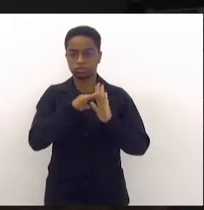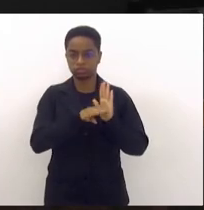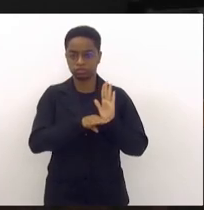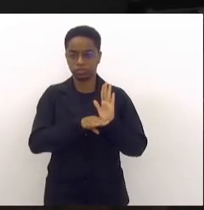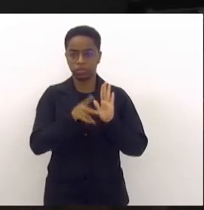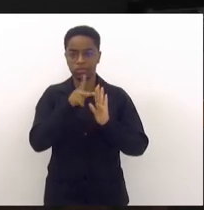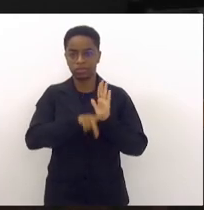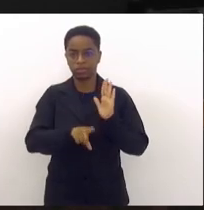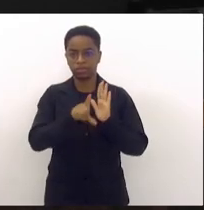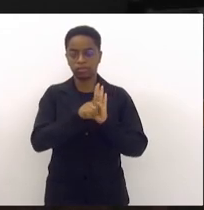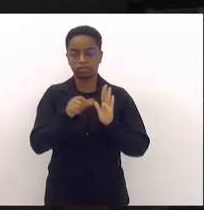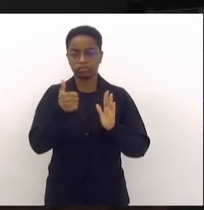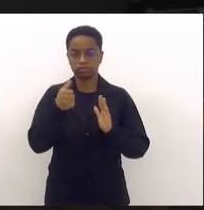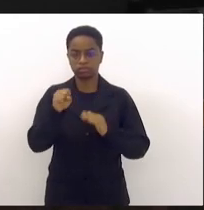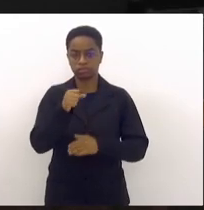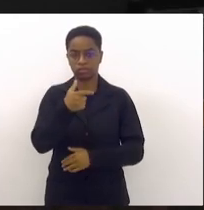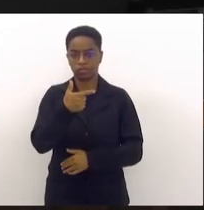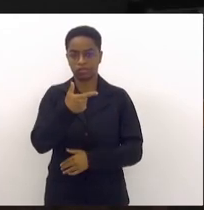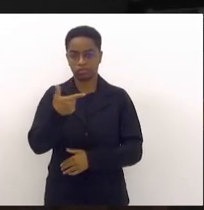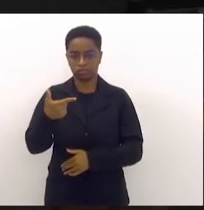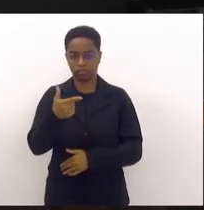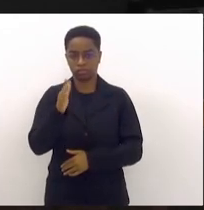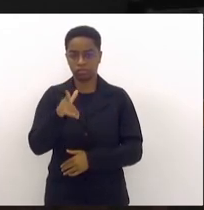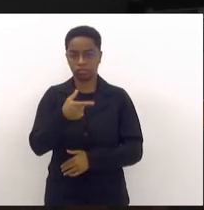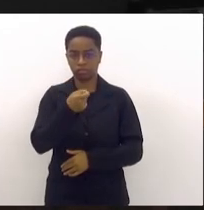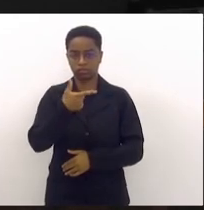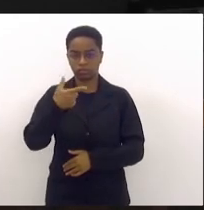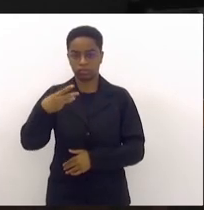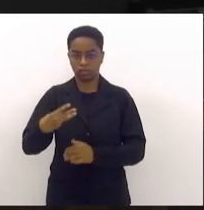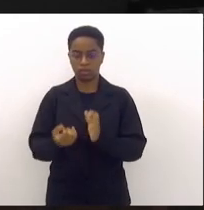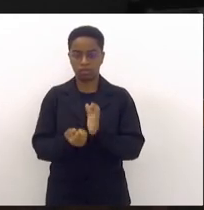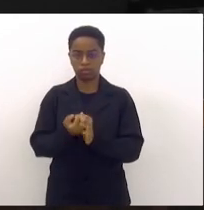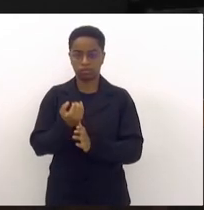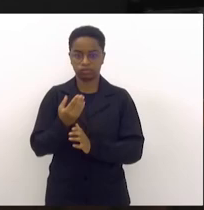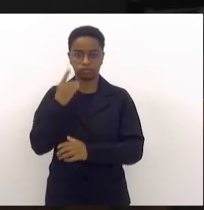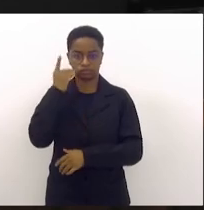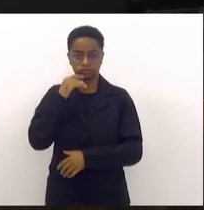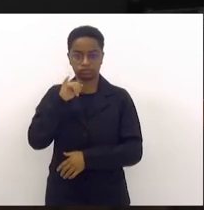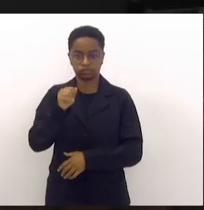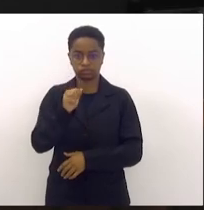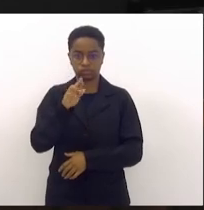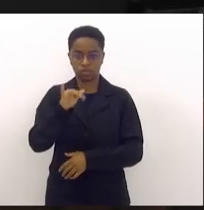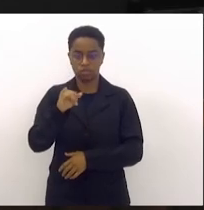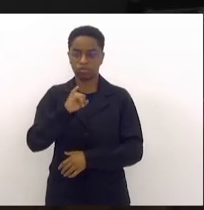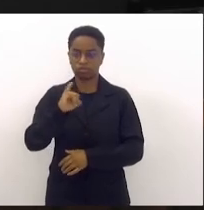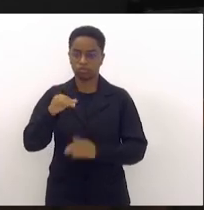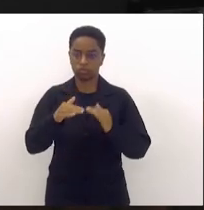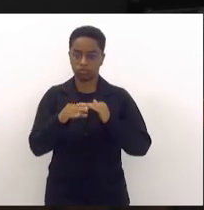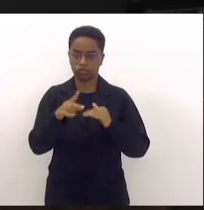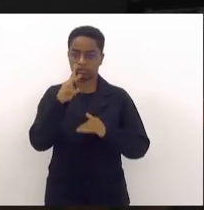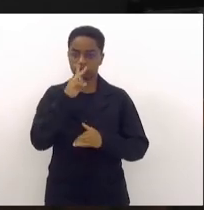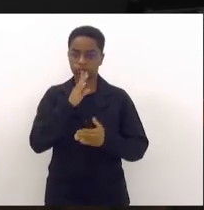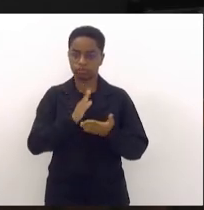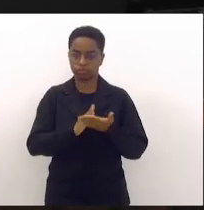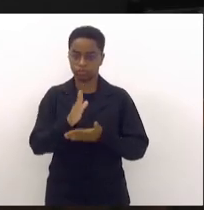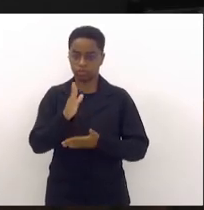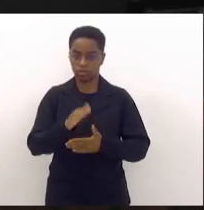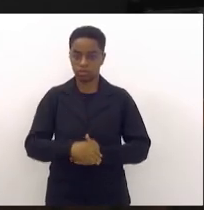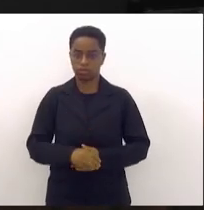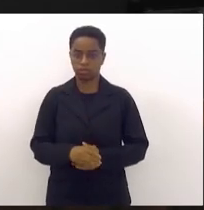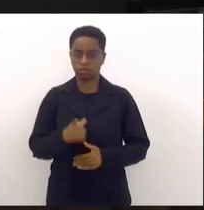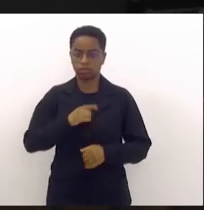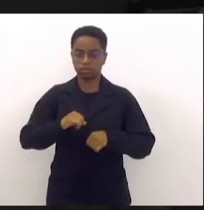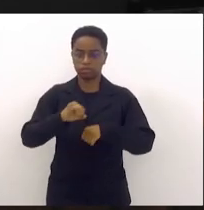do projeto 1822/23 do deputado Jari de Oliveira. Os senhores que aprovam, permaneçam como estão, aprovado. Há sobre a